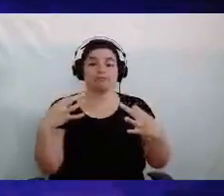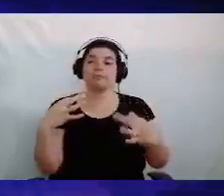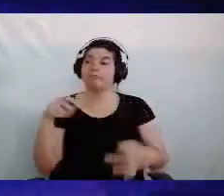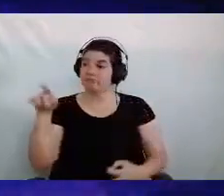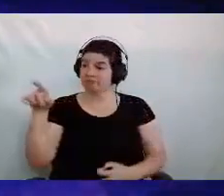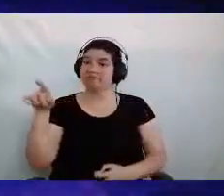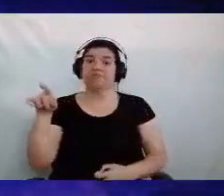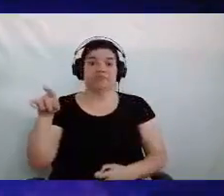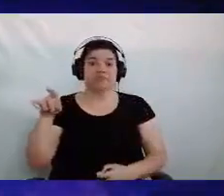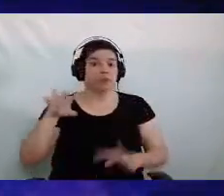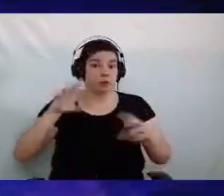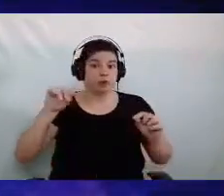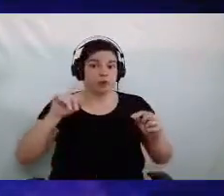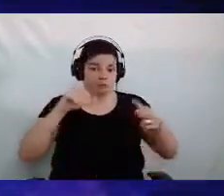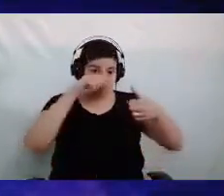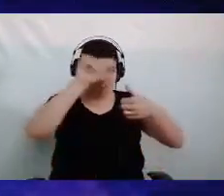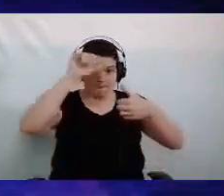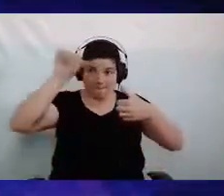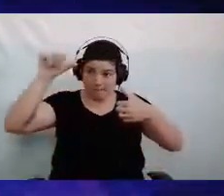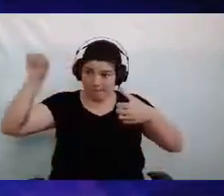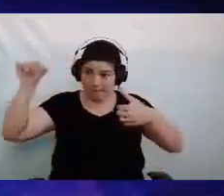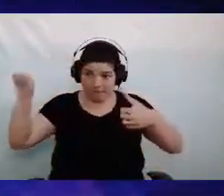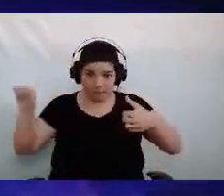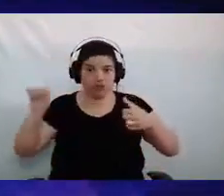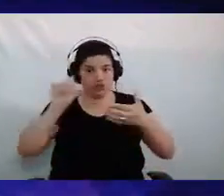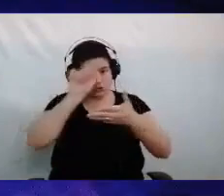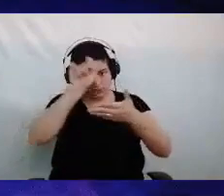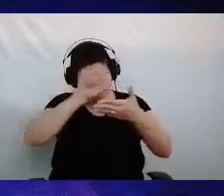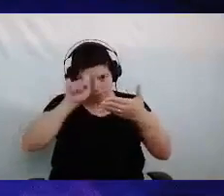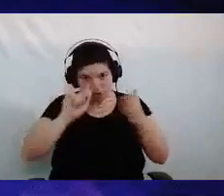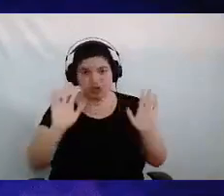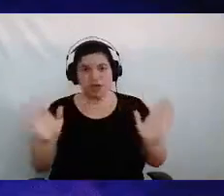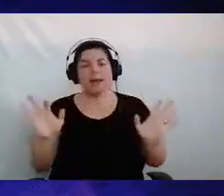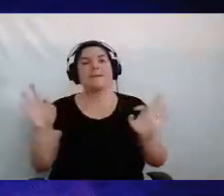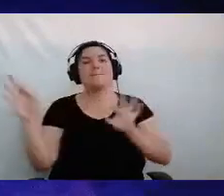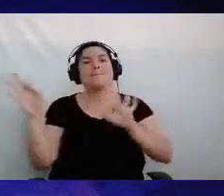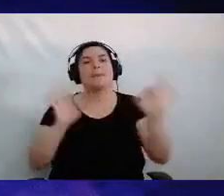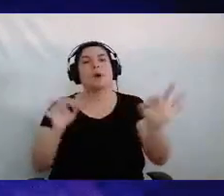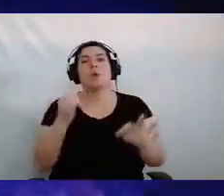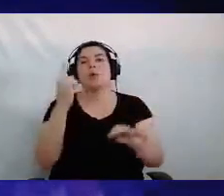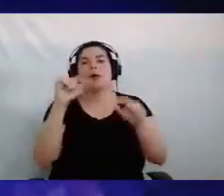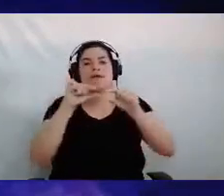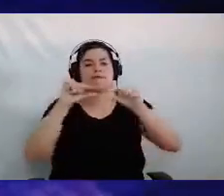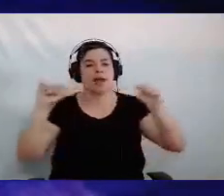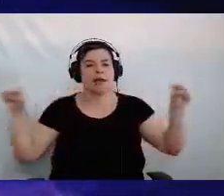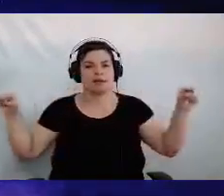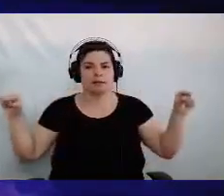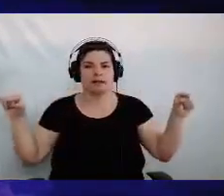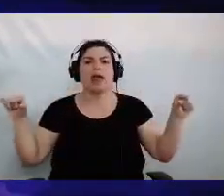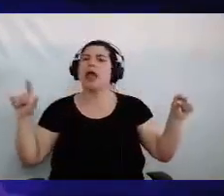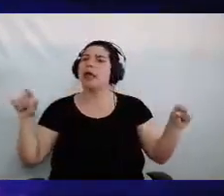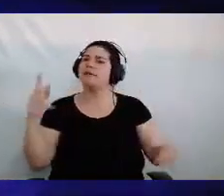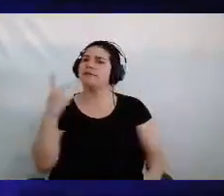todos os post-its que a minha equipe tinha escrito e montou uma frase. Quando ele falou a frase, todo